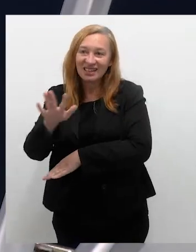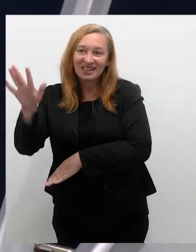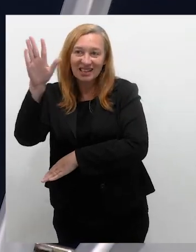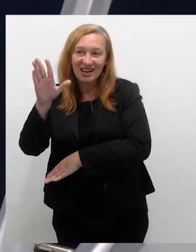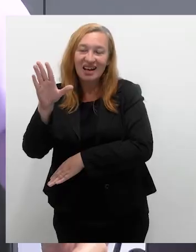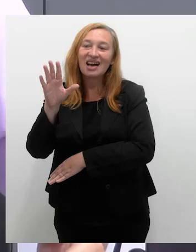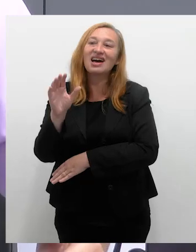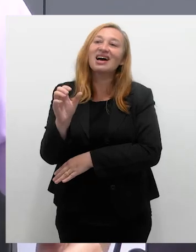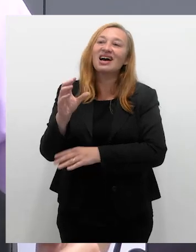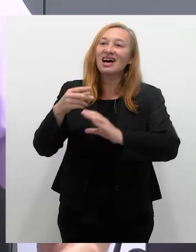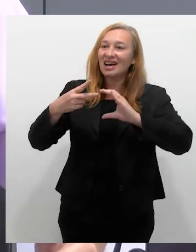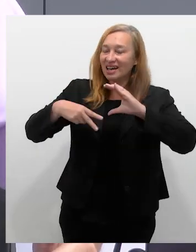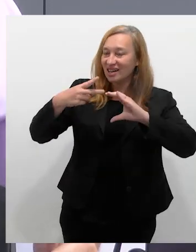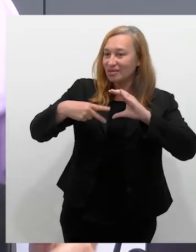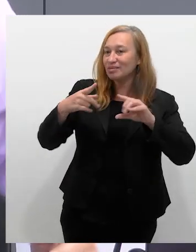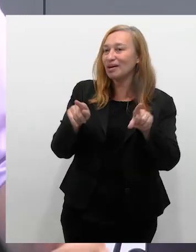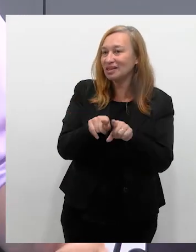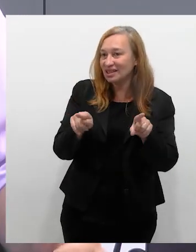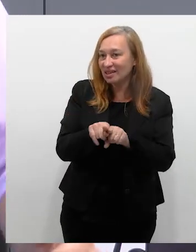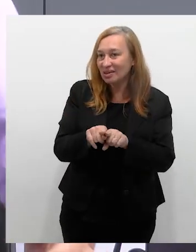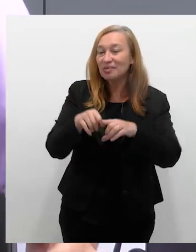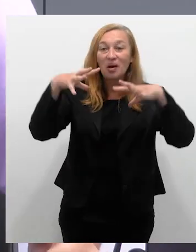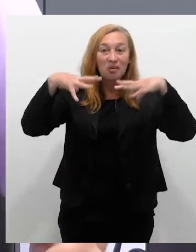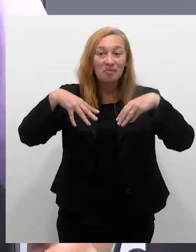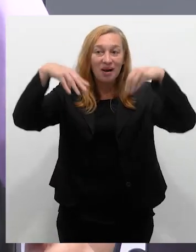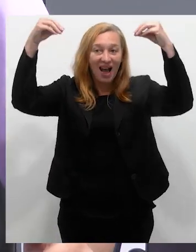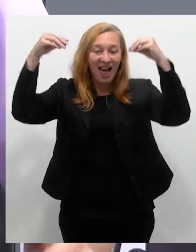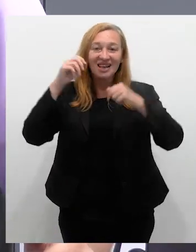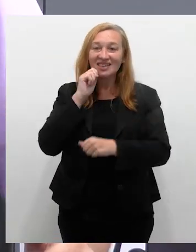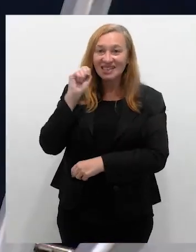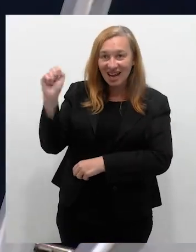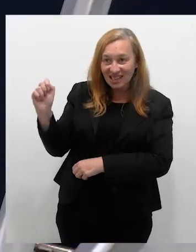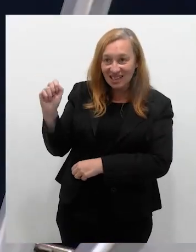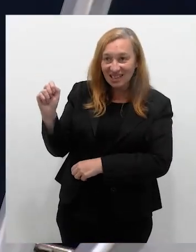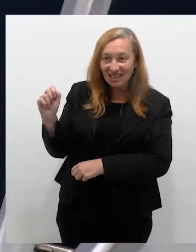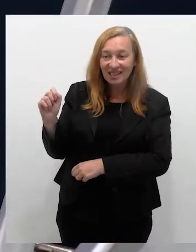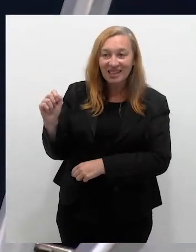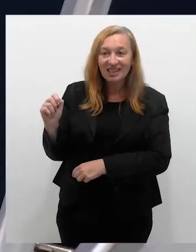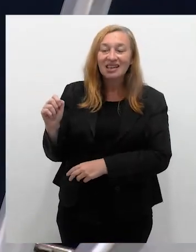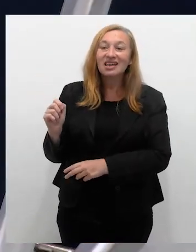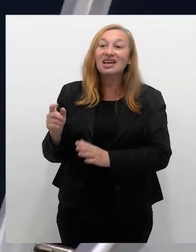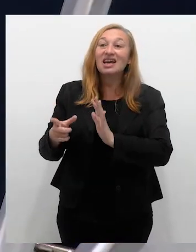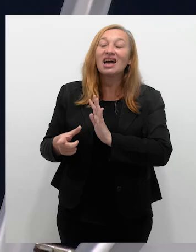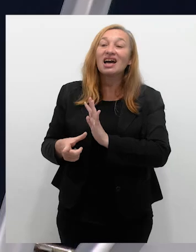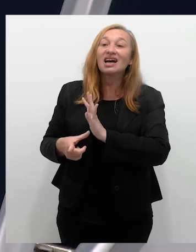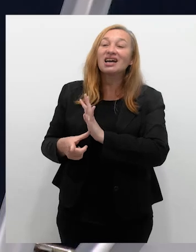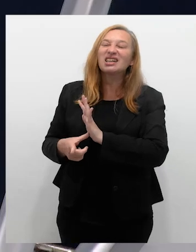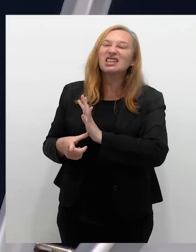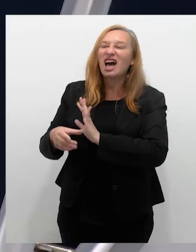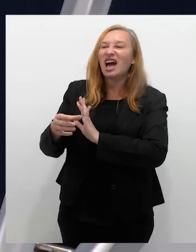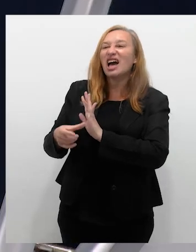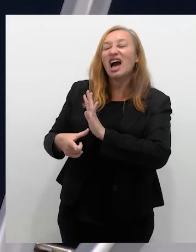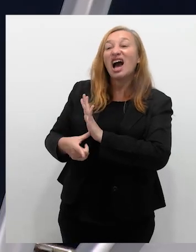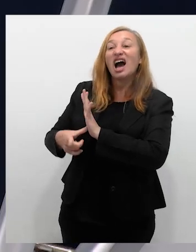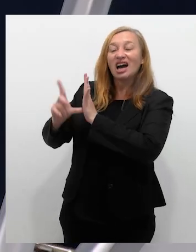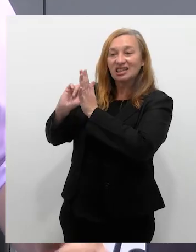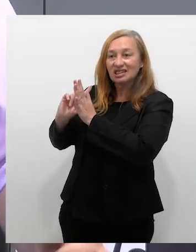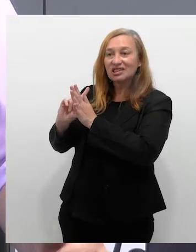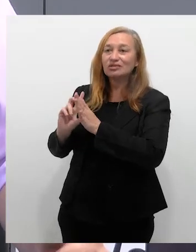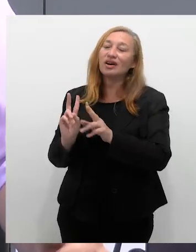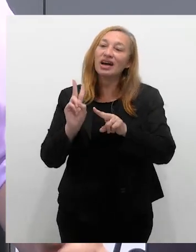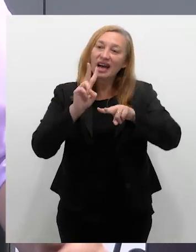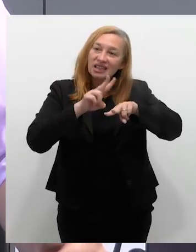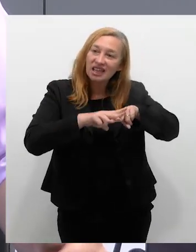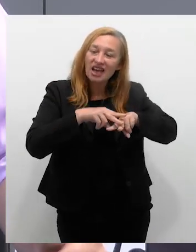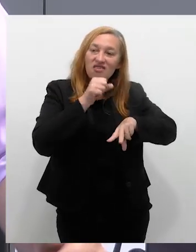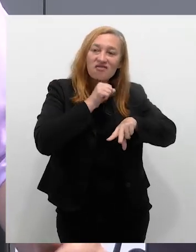Nacional, a Câmara Municipal também, o Palácio O Tiradentes, né? Palácio. Que foi a antiga cadeia velha, onde Tiradentes